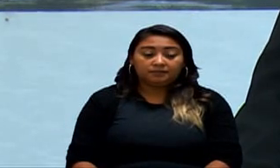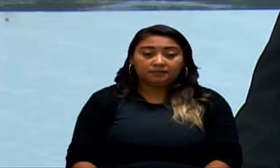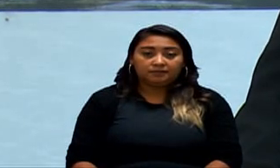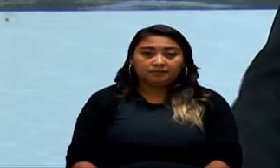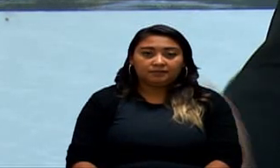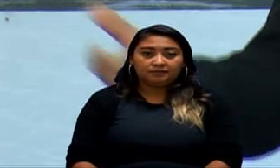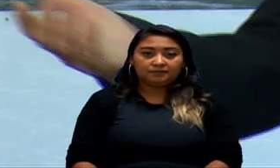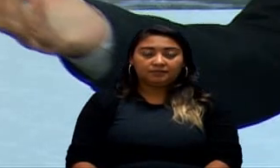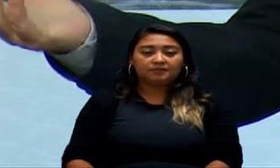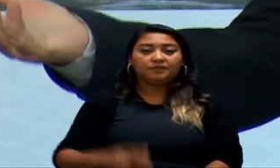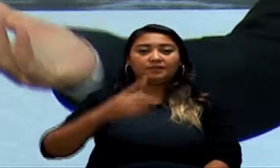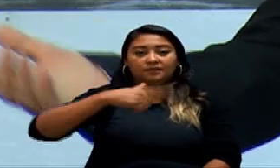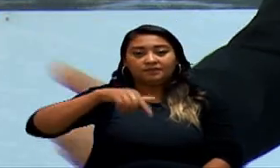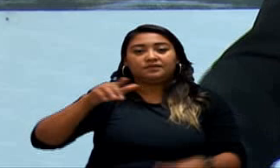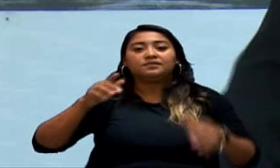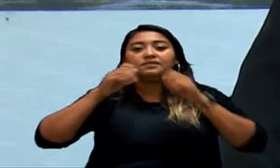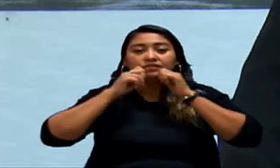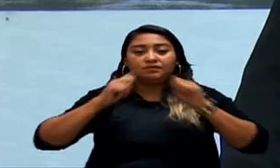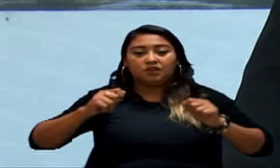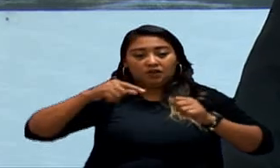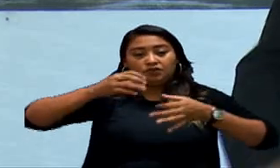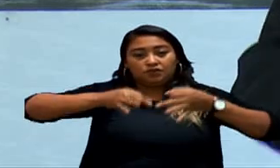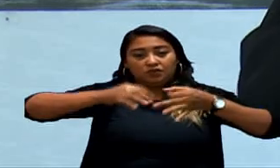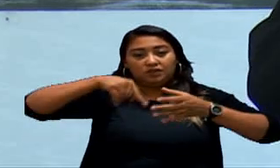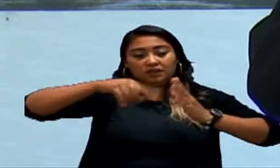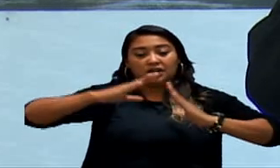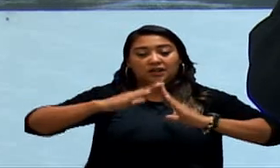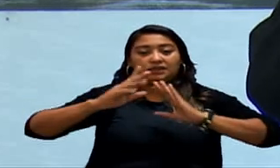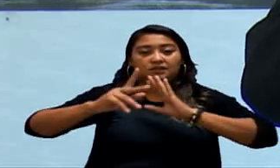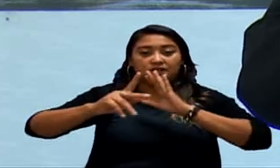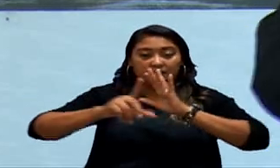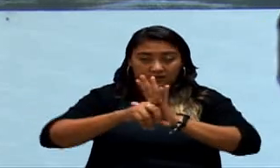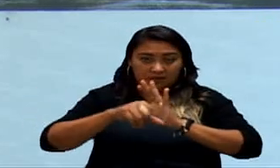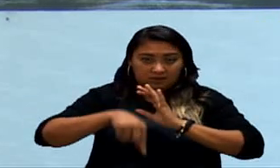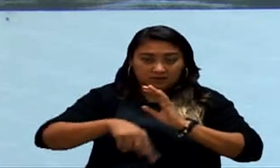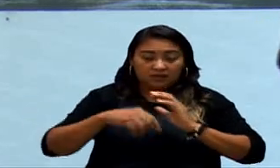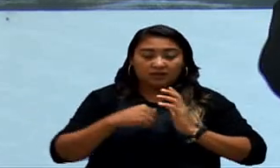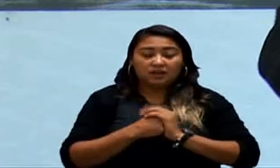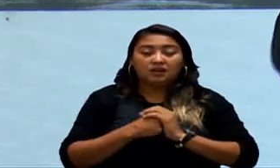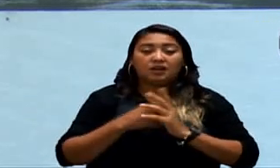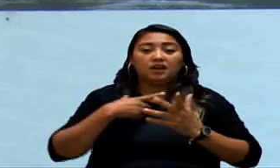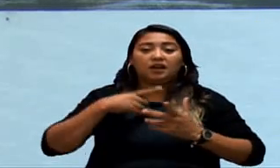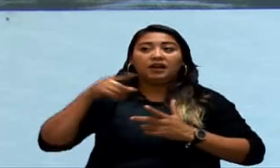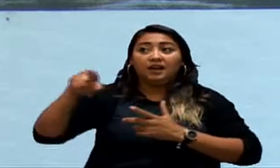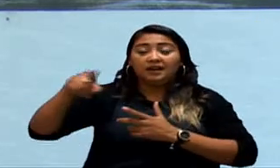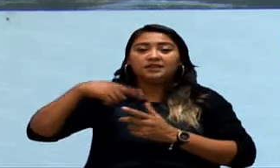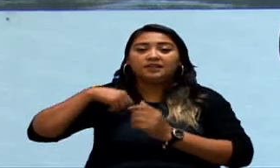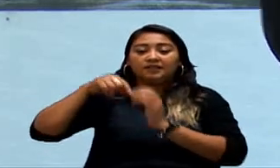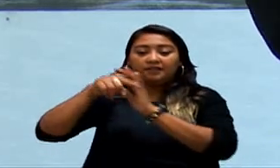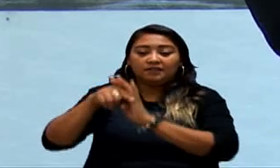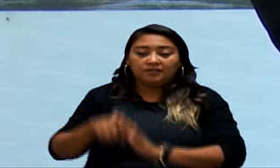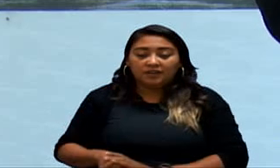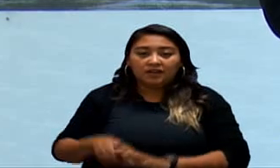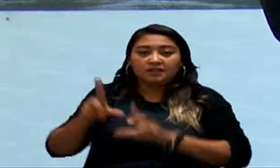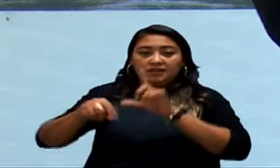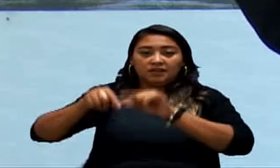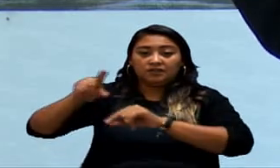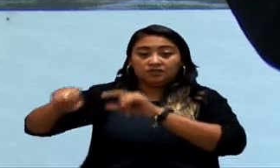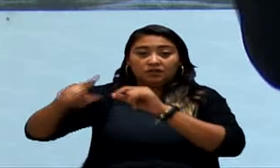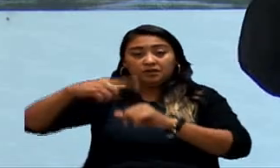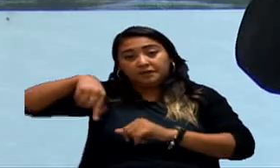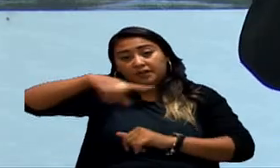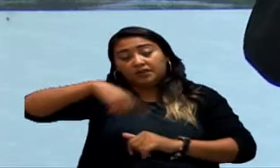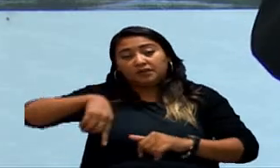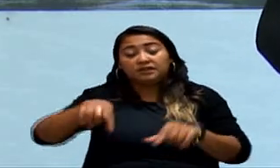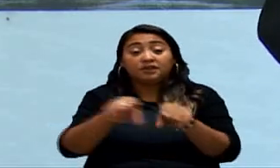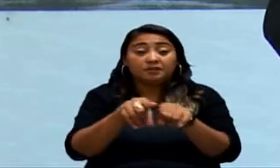é a nossa assessoria jurídica da Casa de Leis aqui, né, que filtra para nós e faz... E,